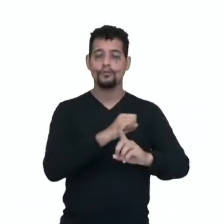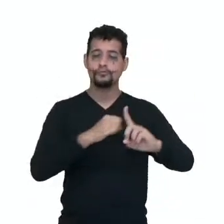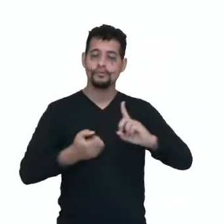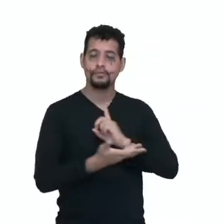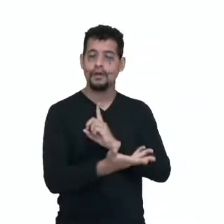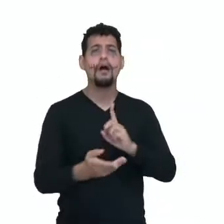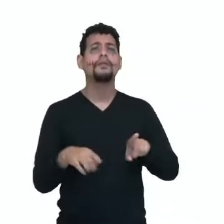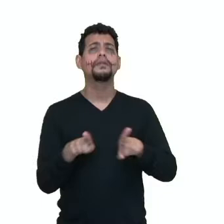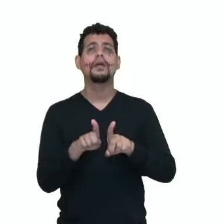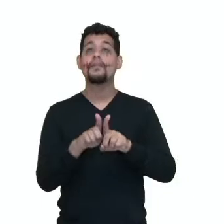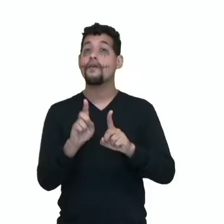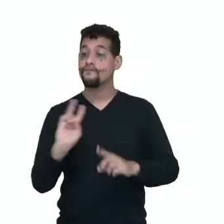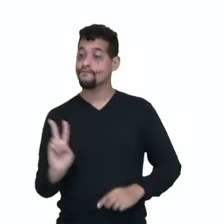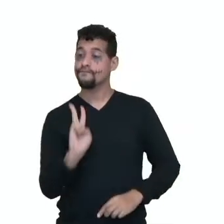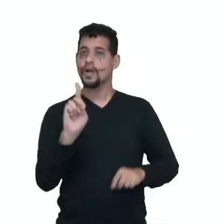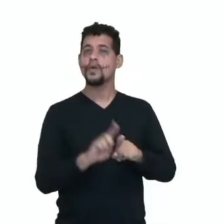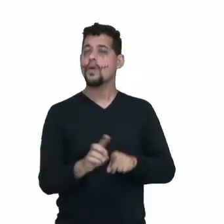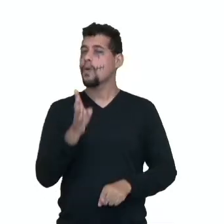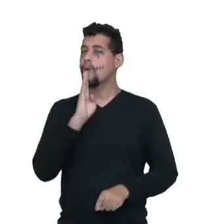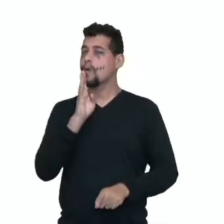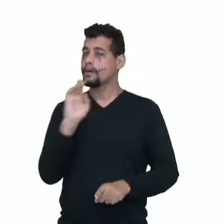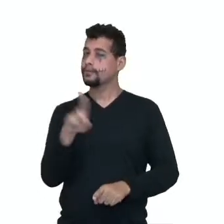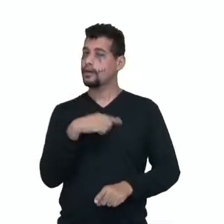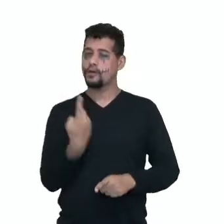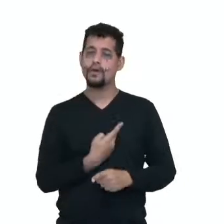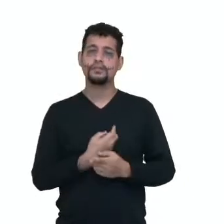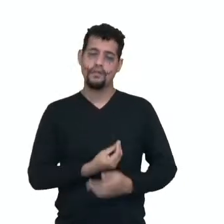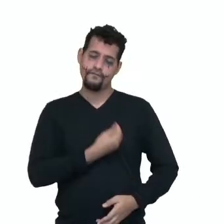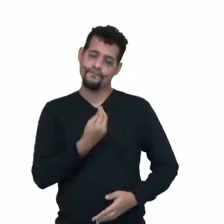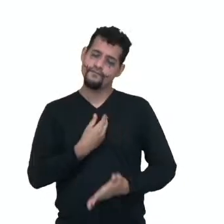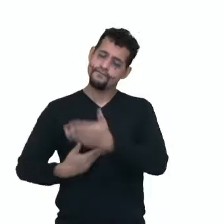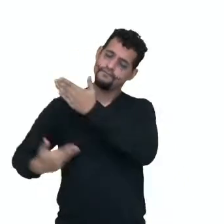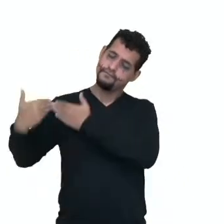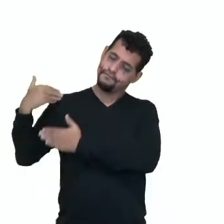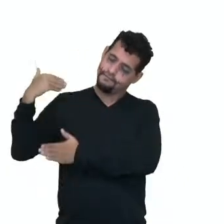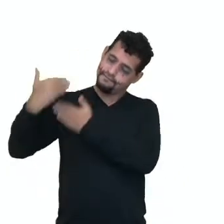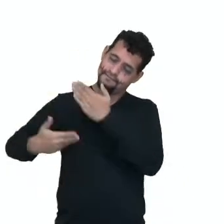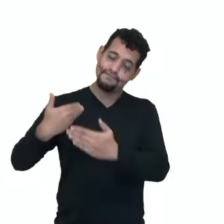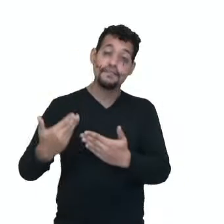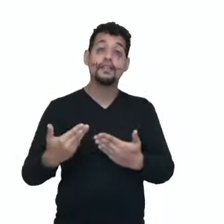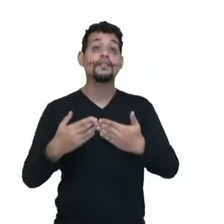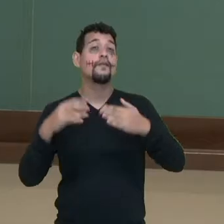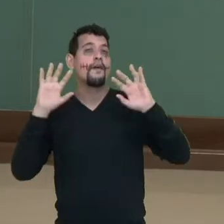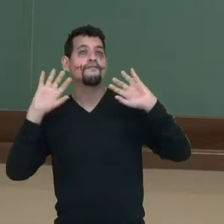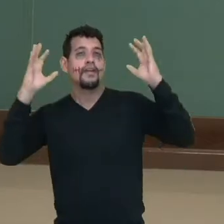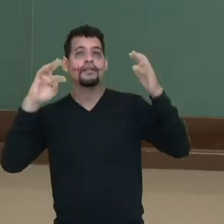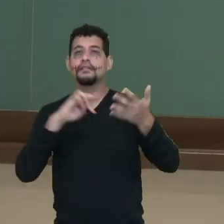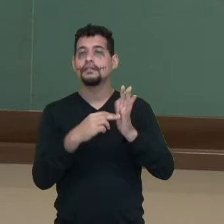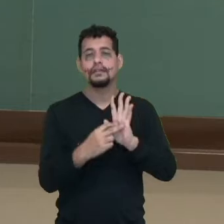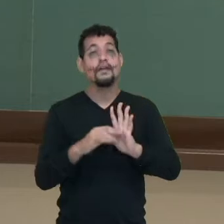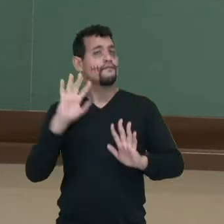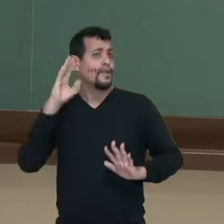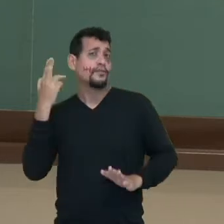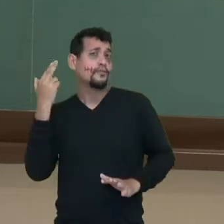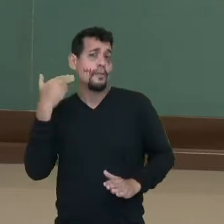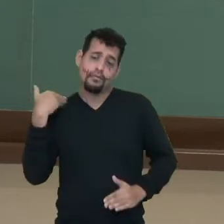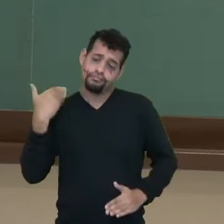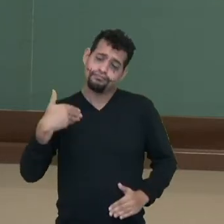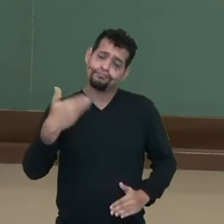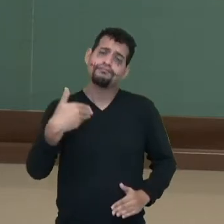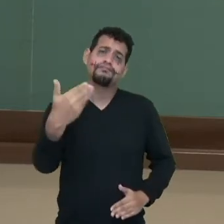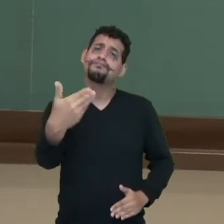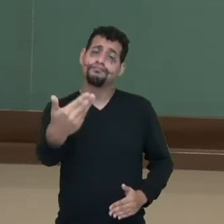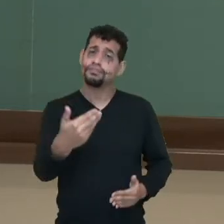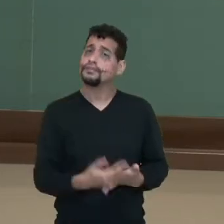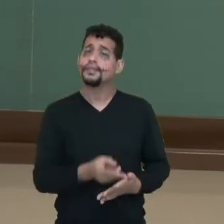y conocimientos de nuestros ancestrales. Então, a festas populares, elas são